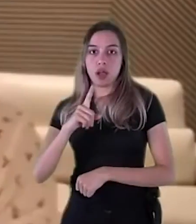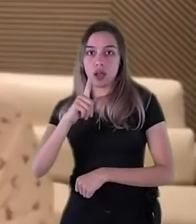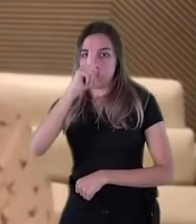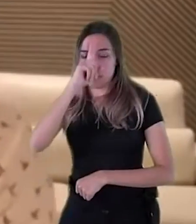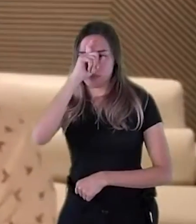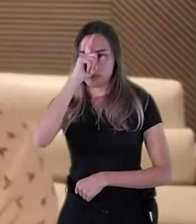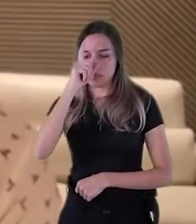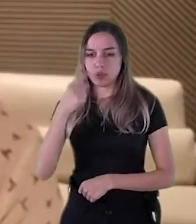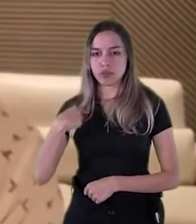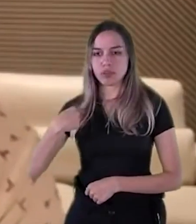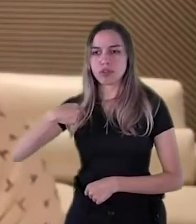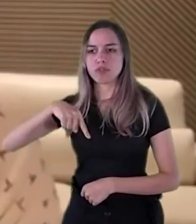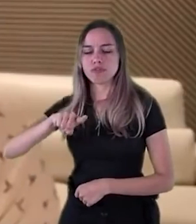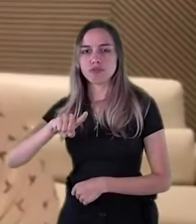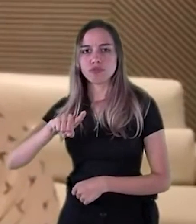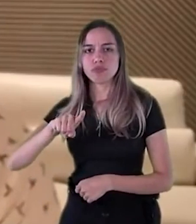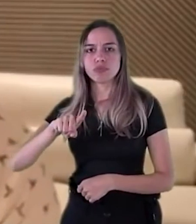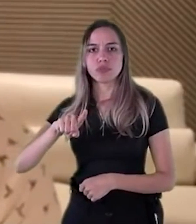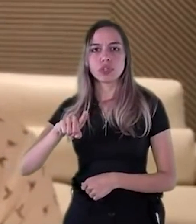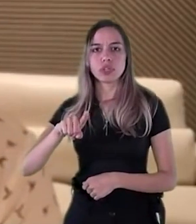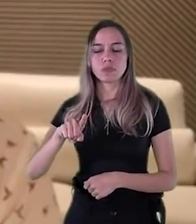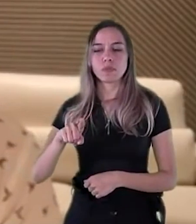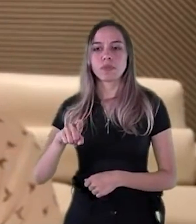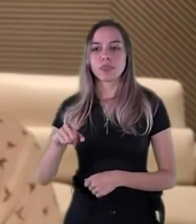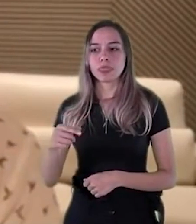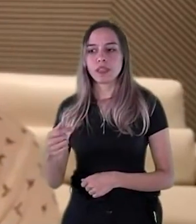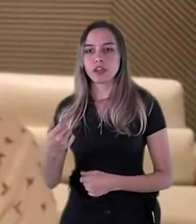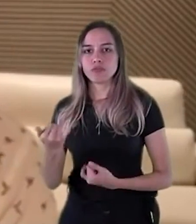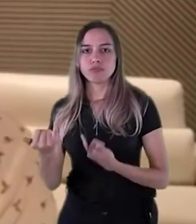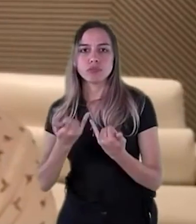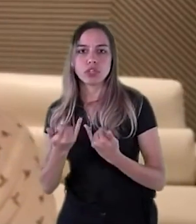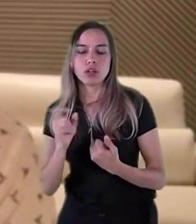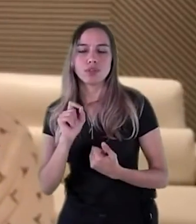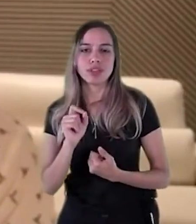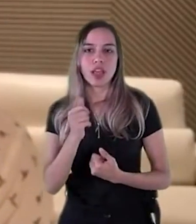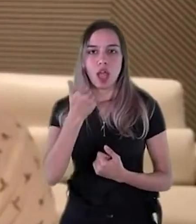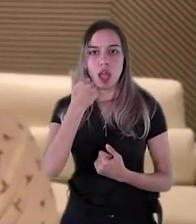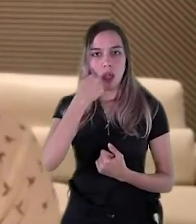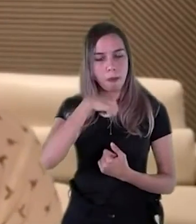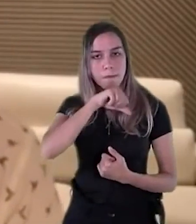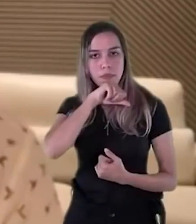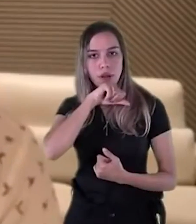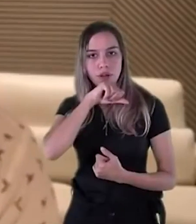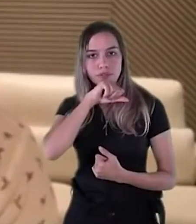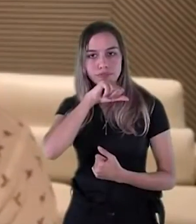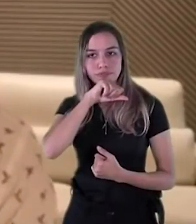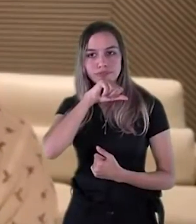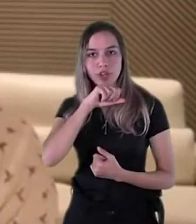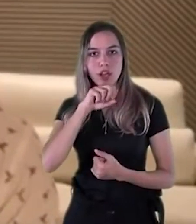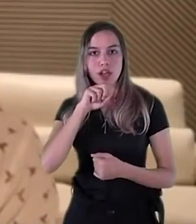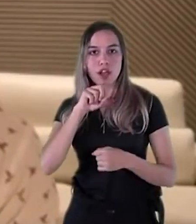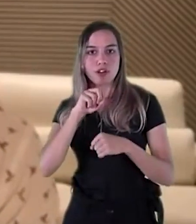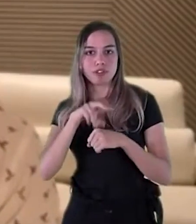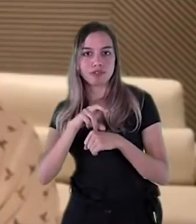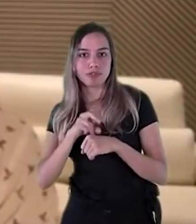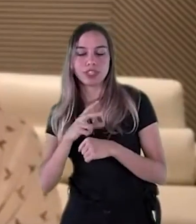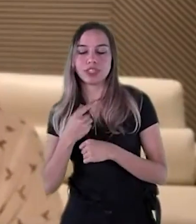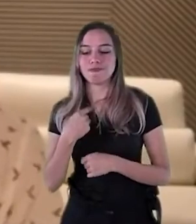de alguma forma se preparar, mas não existe preparo para isso. Não existe. É uma dor que